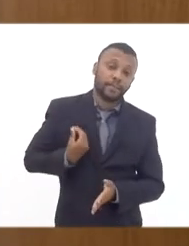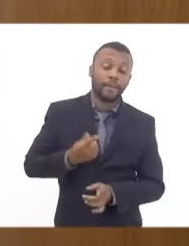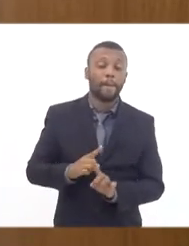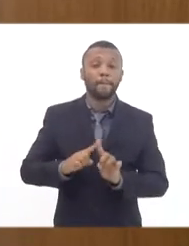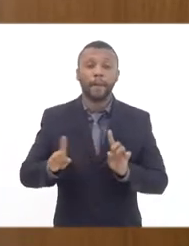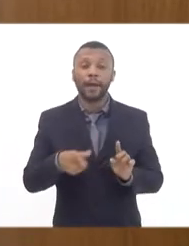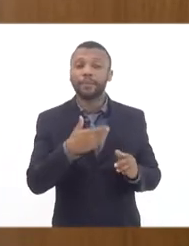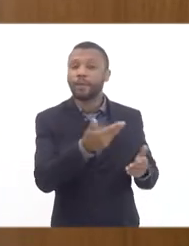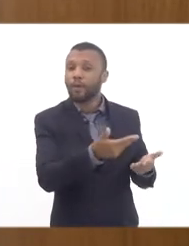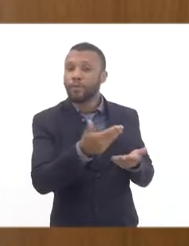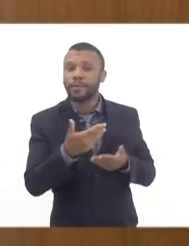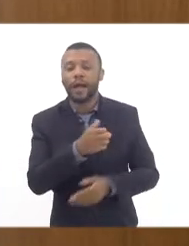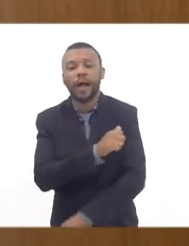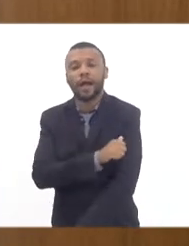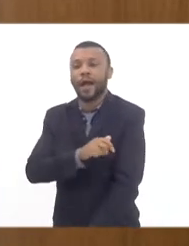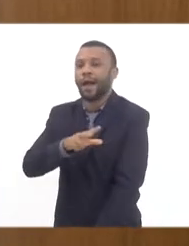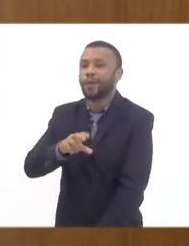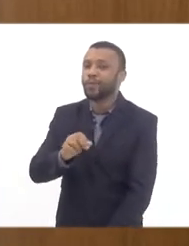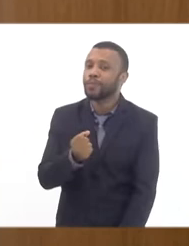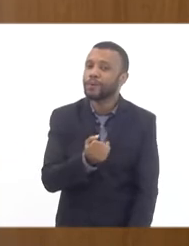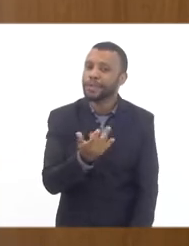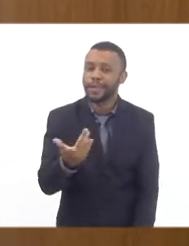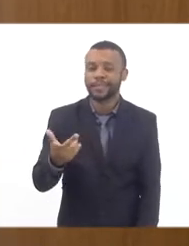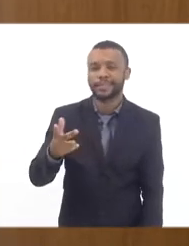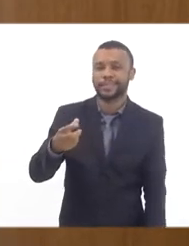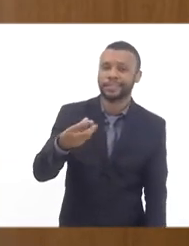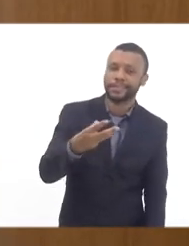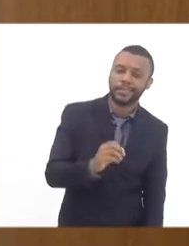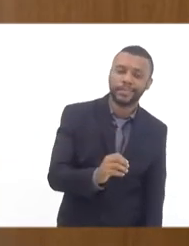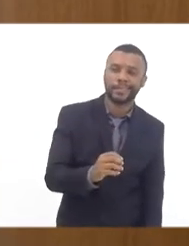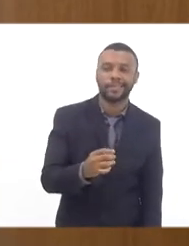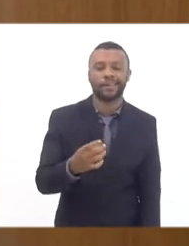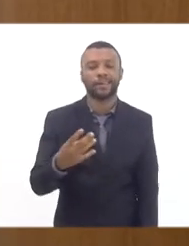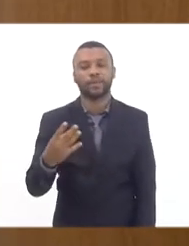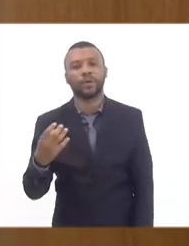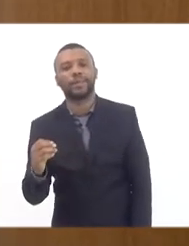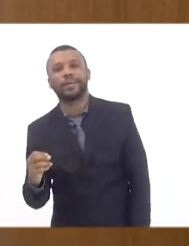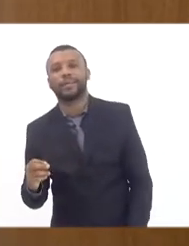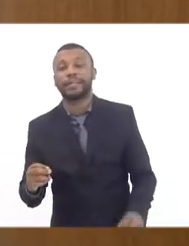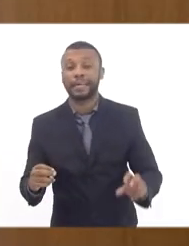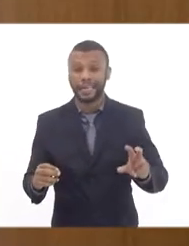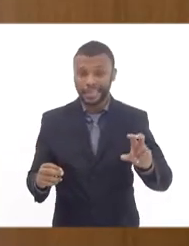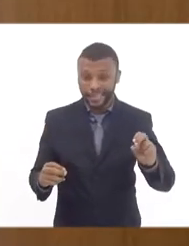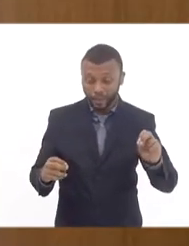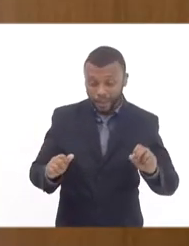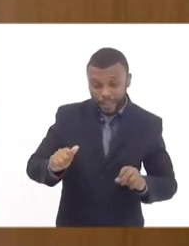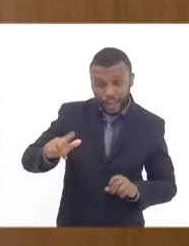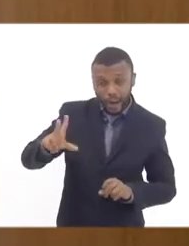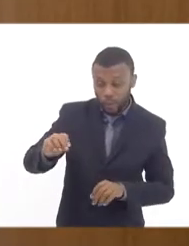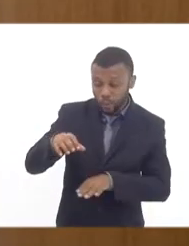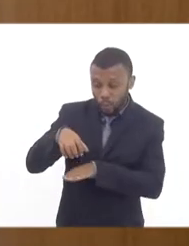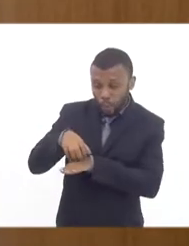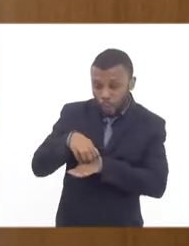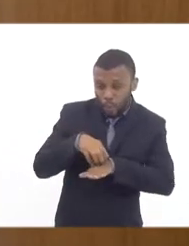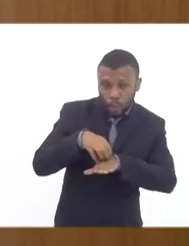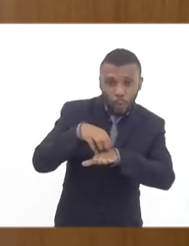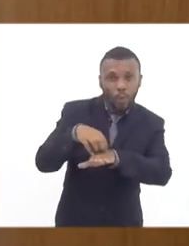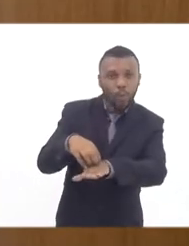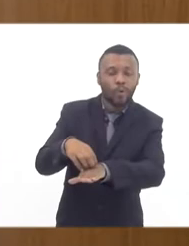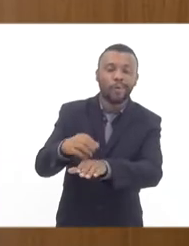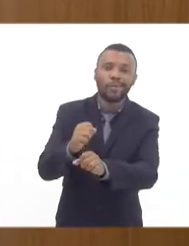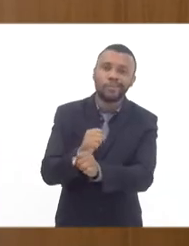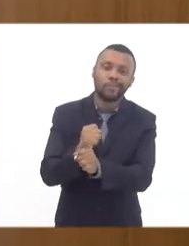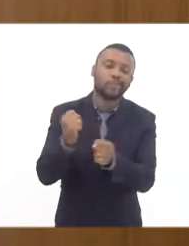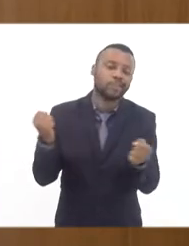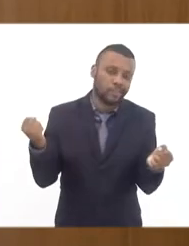para esses polos de cultura. Então, uma Fazenda Colubandê, levar 30, 40, 50 alunos sem